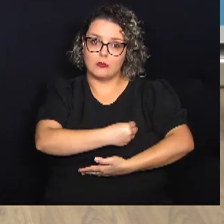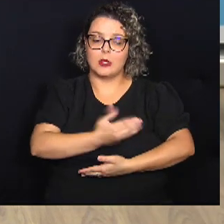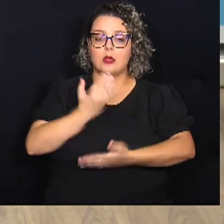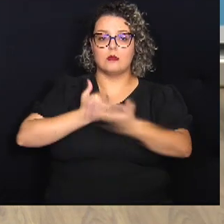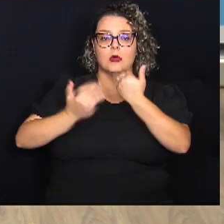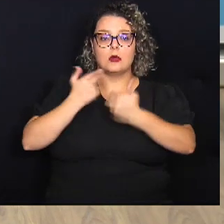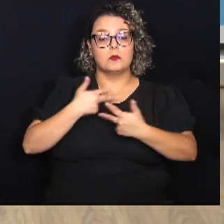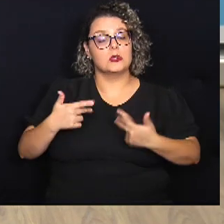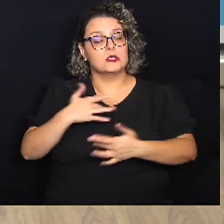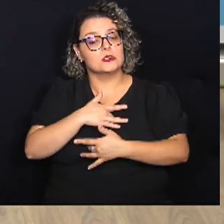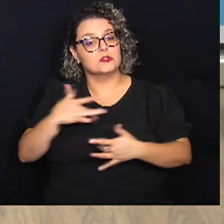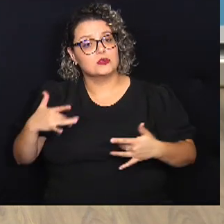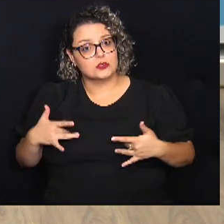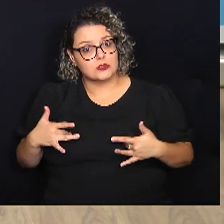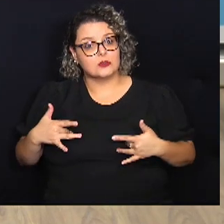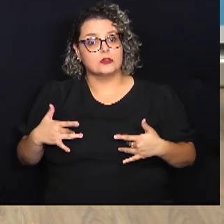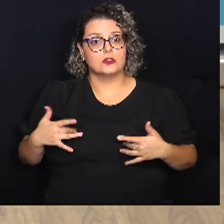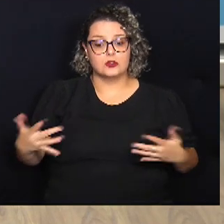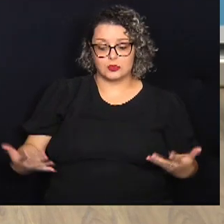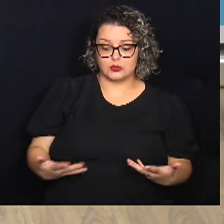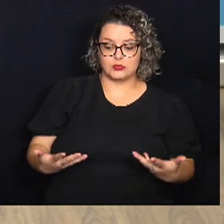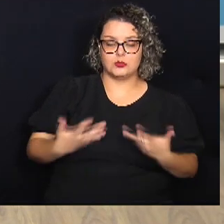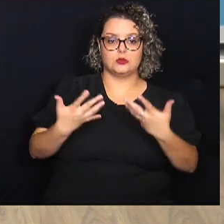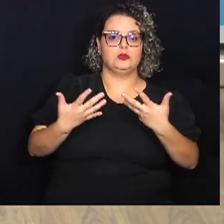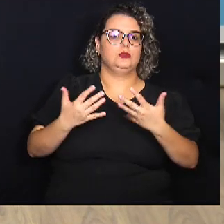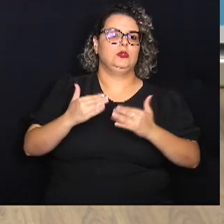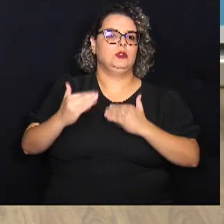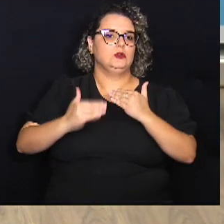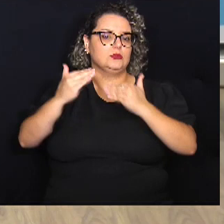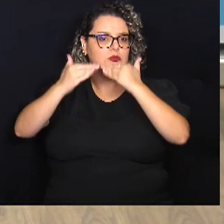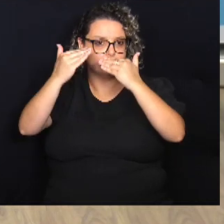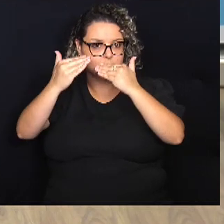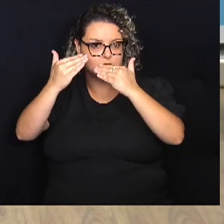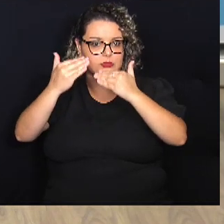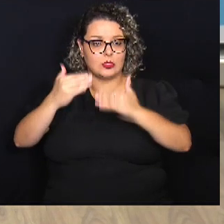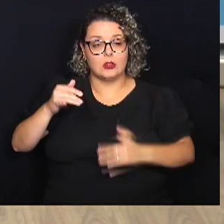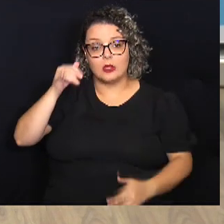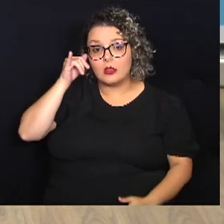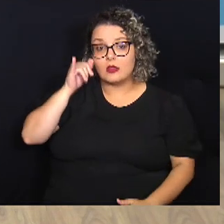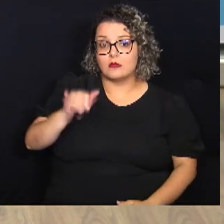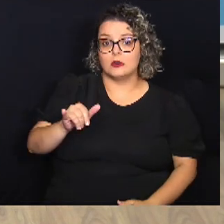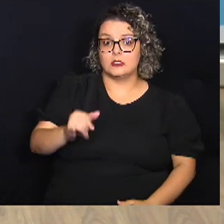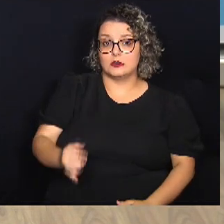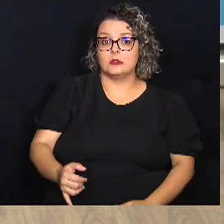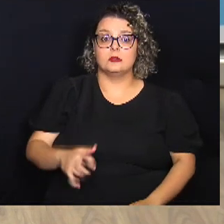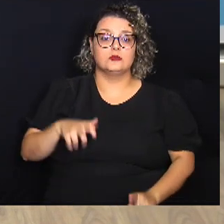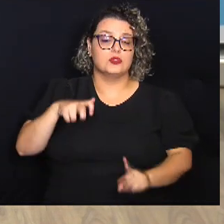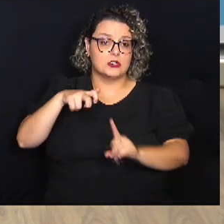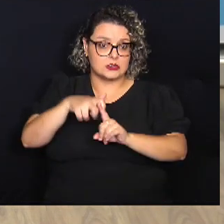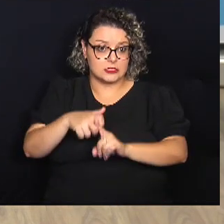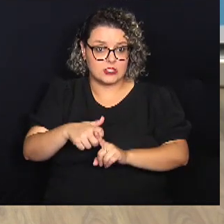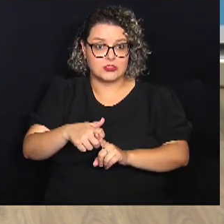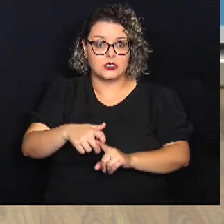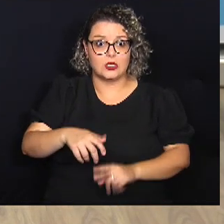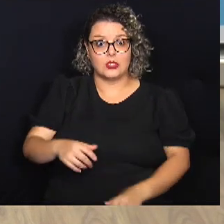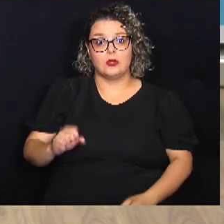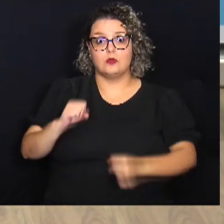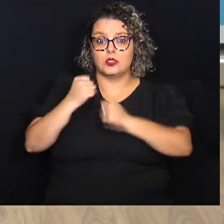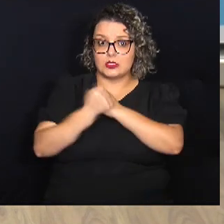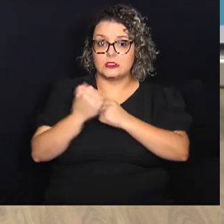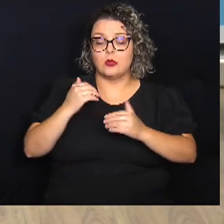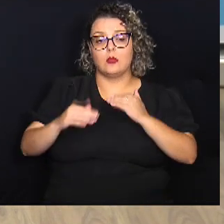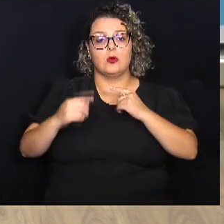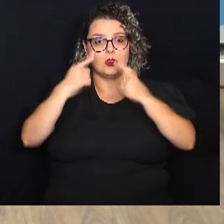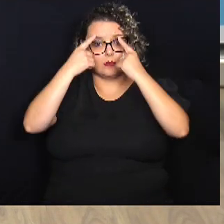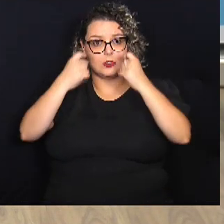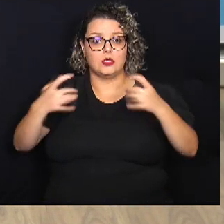alimentação saudável, estímulo ao desenvolvimento, prevenção de acidentes e proteção contra a violência, estimulando,